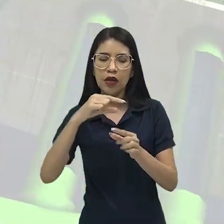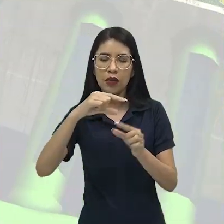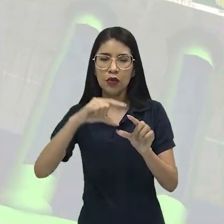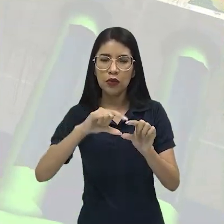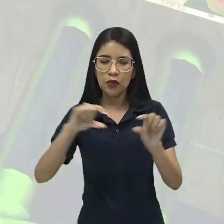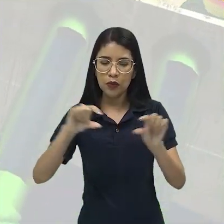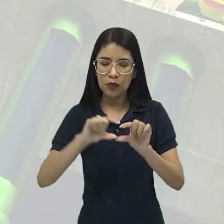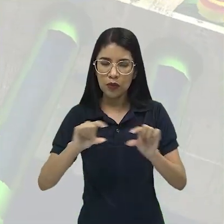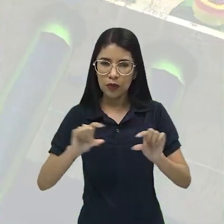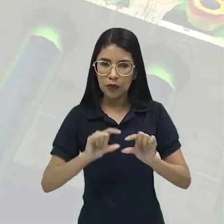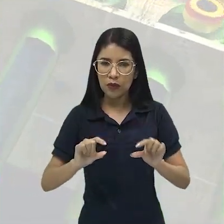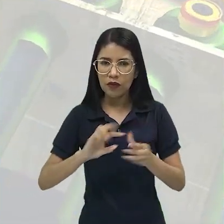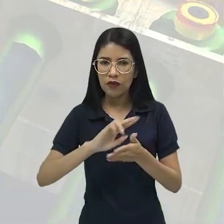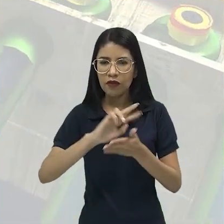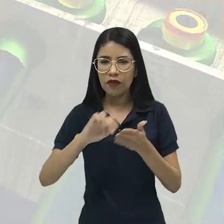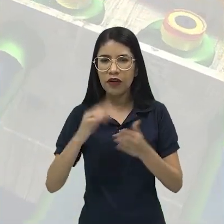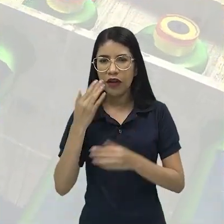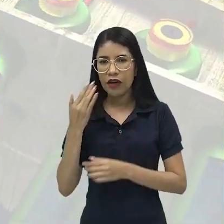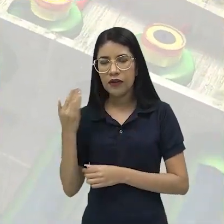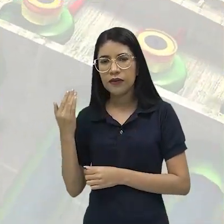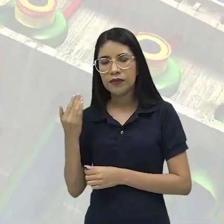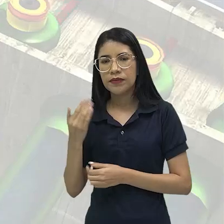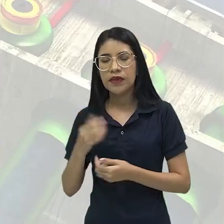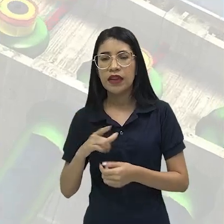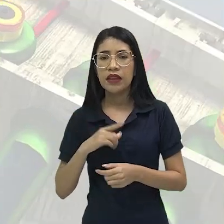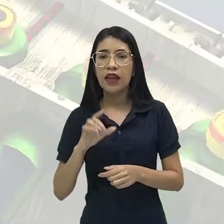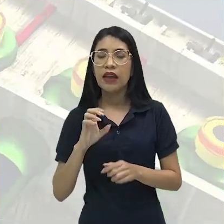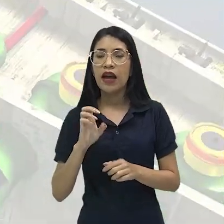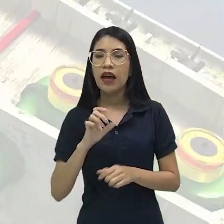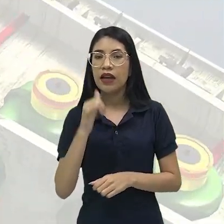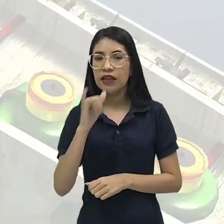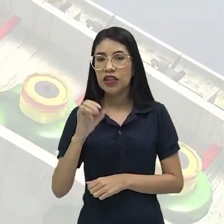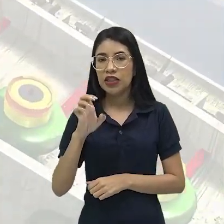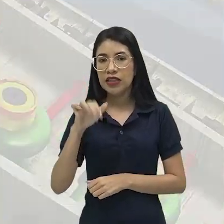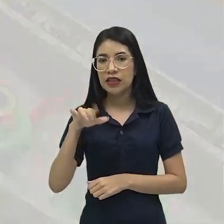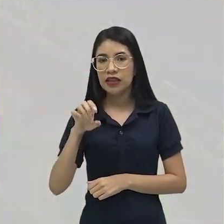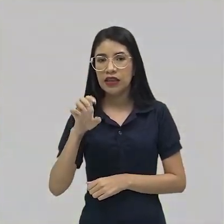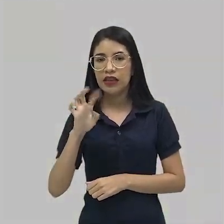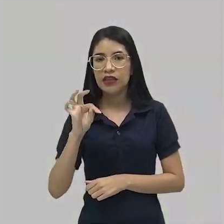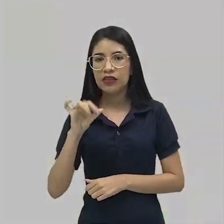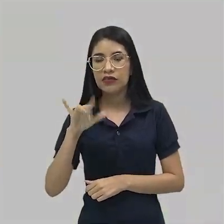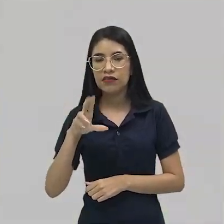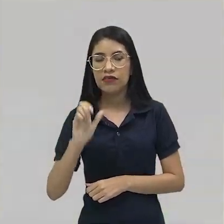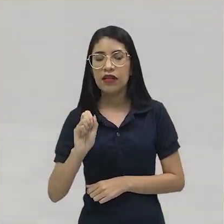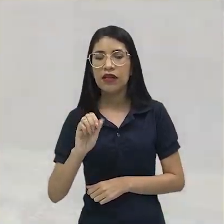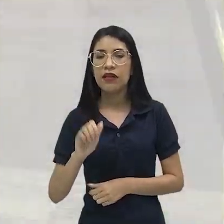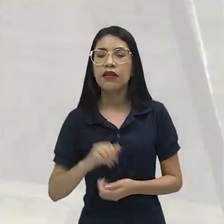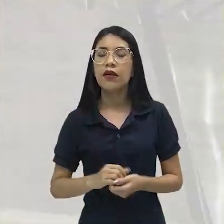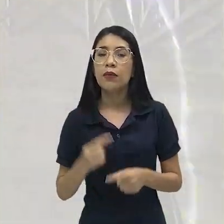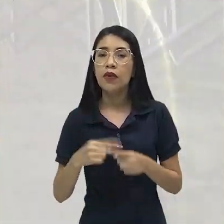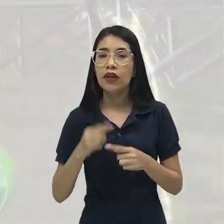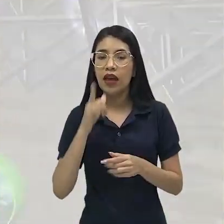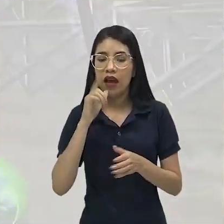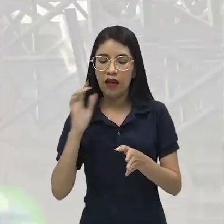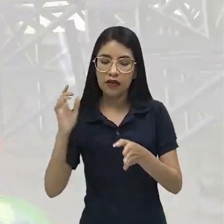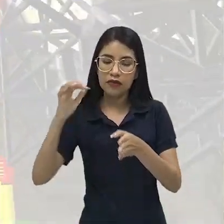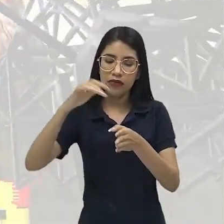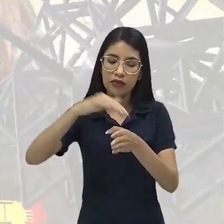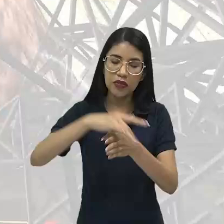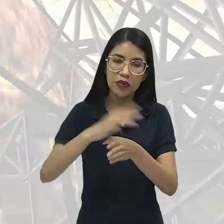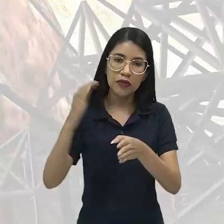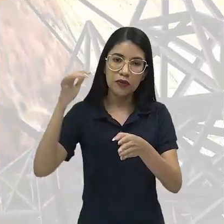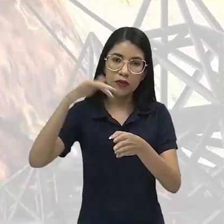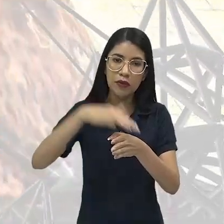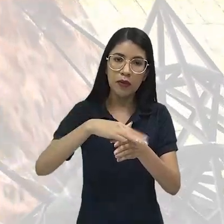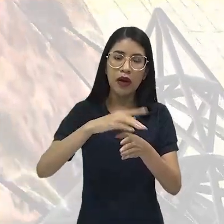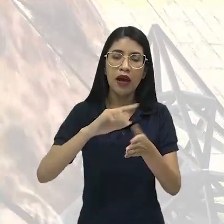e vão ter aí uma energia cinética por conta da queda dessa água. Essa água, ao cair, vai movimentar